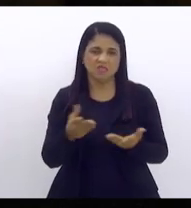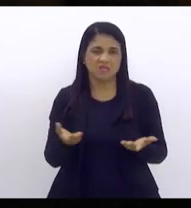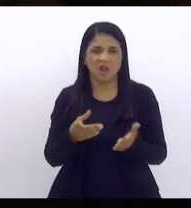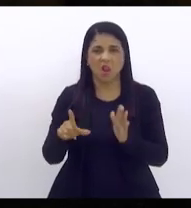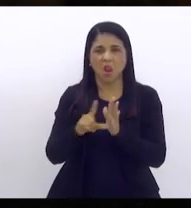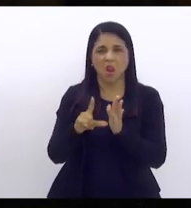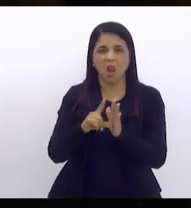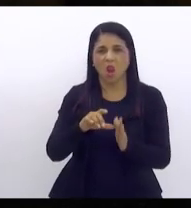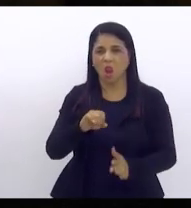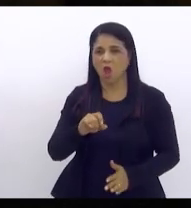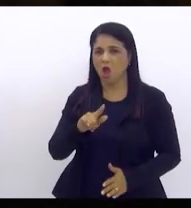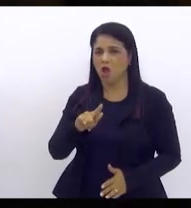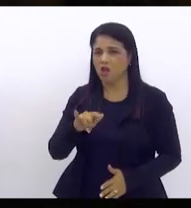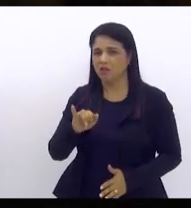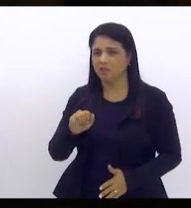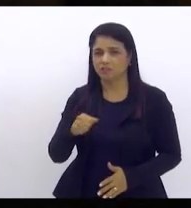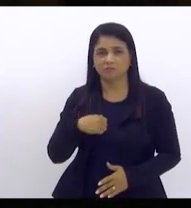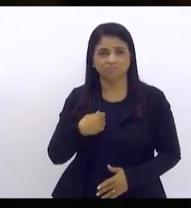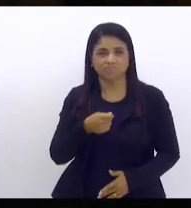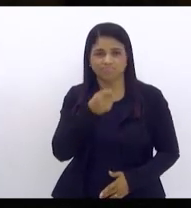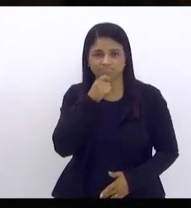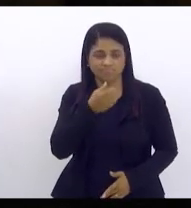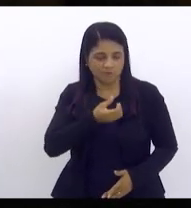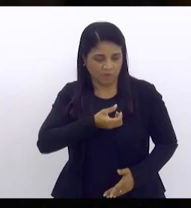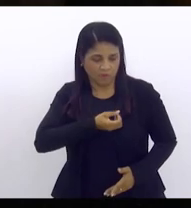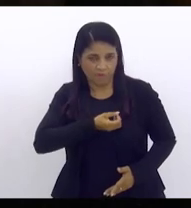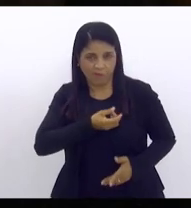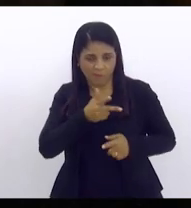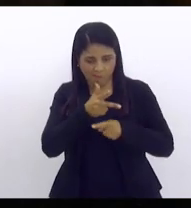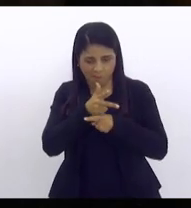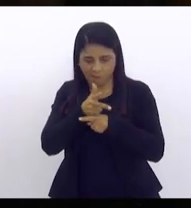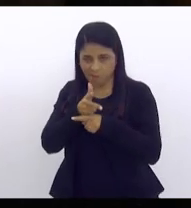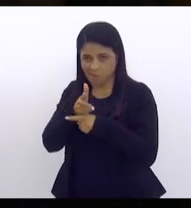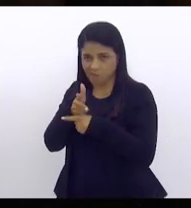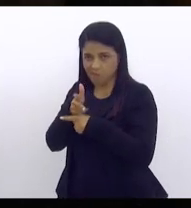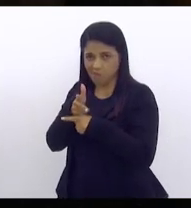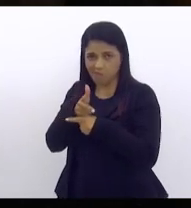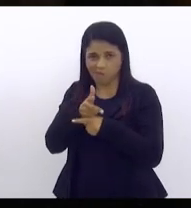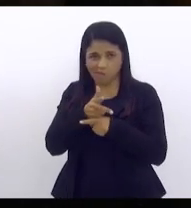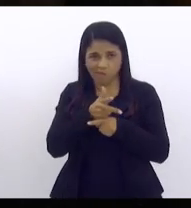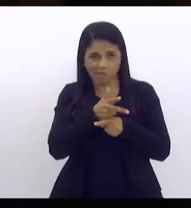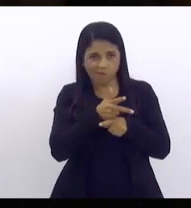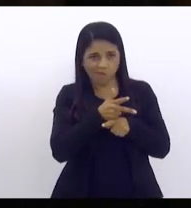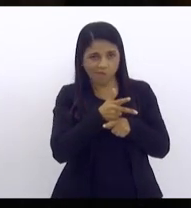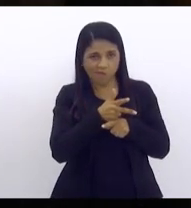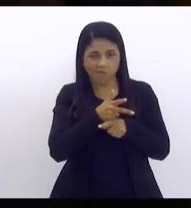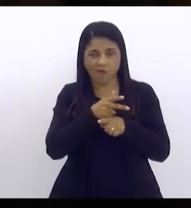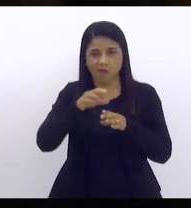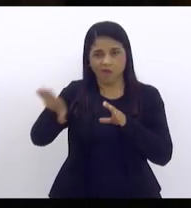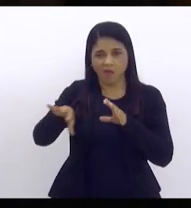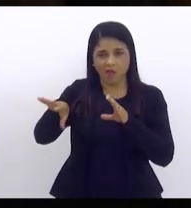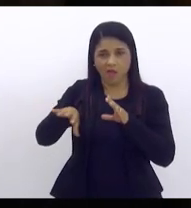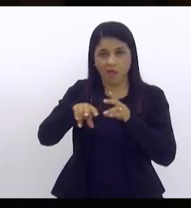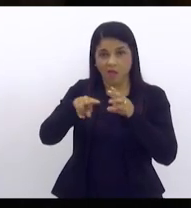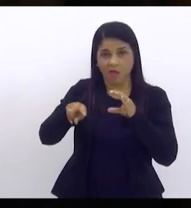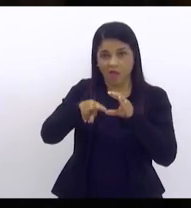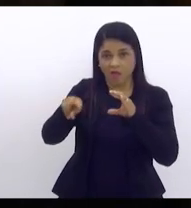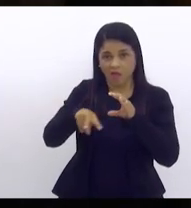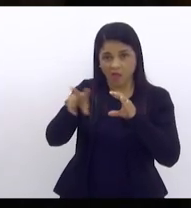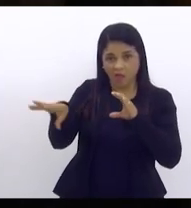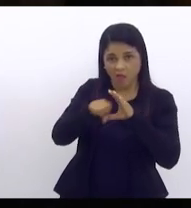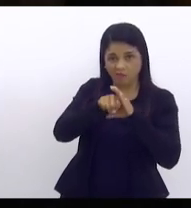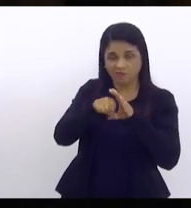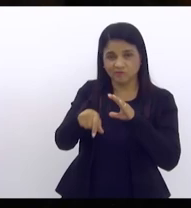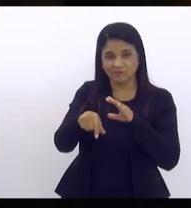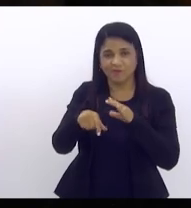sequer tem uma câmera fotográfica ou uma câmera audiovisual que é o que a gente está vendo, por exemplo, na estrutura,